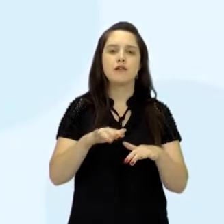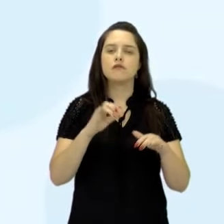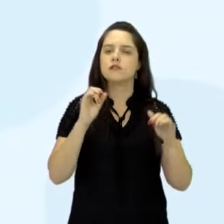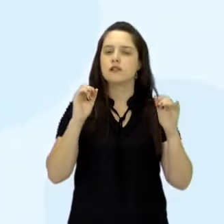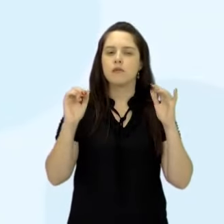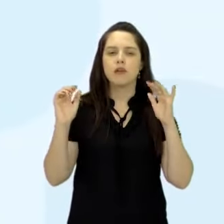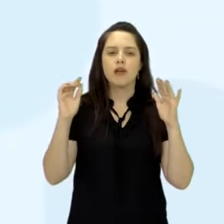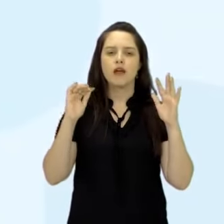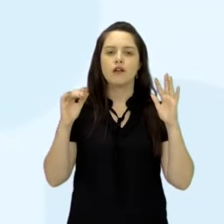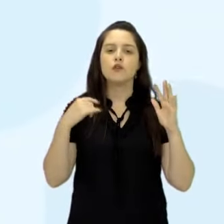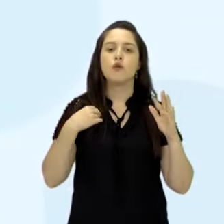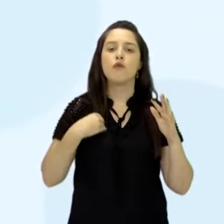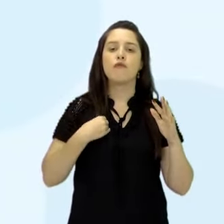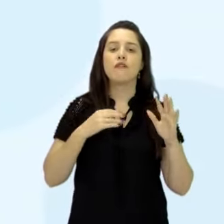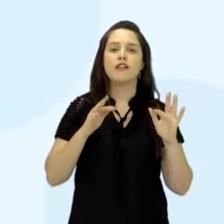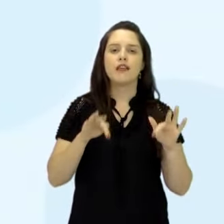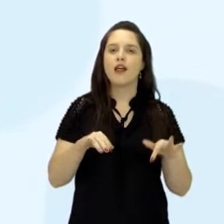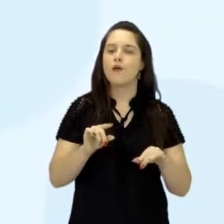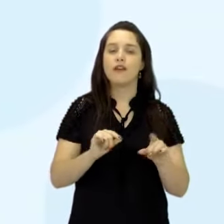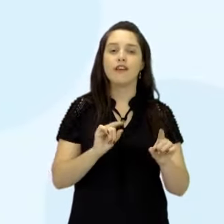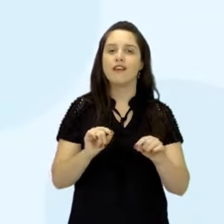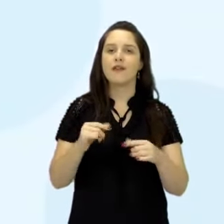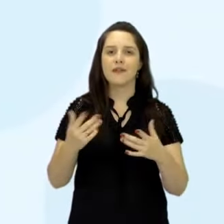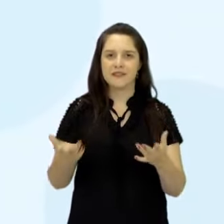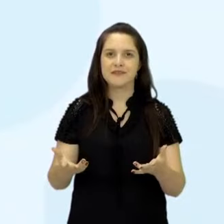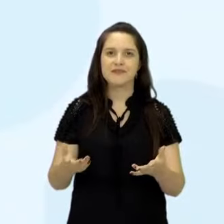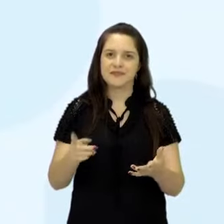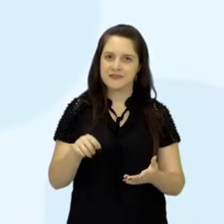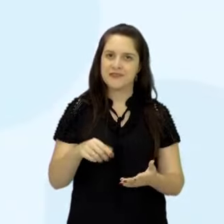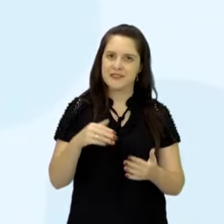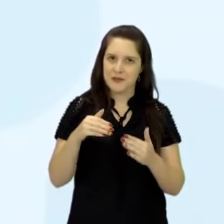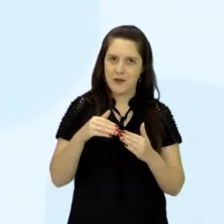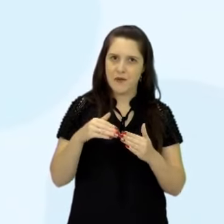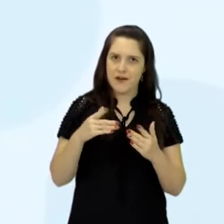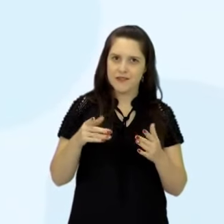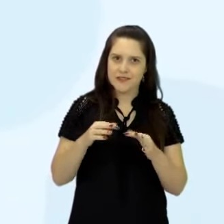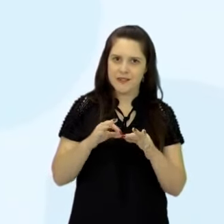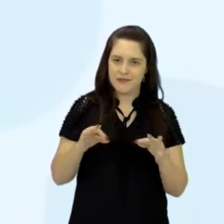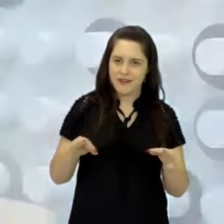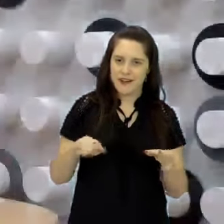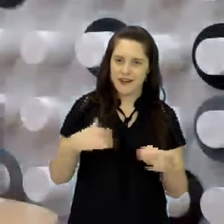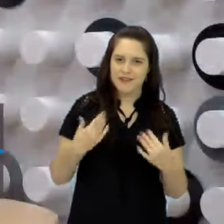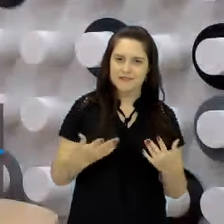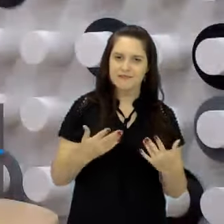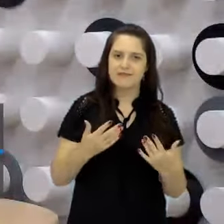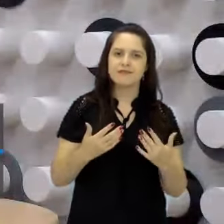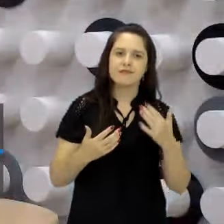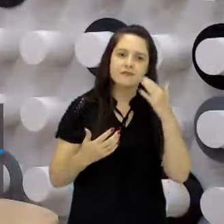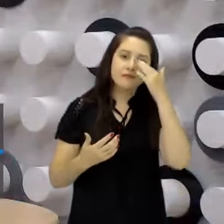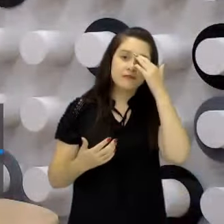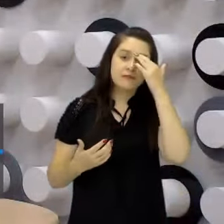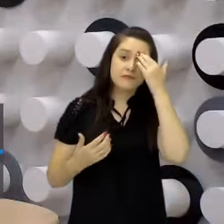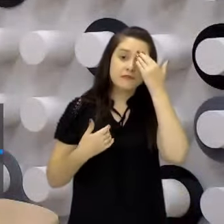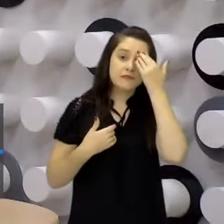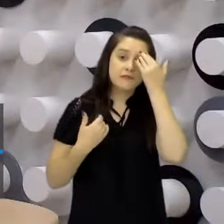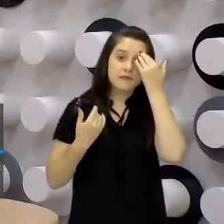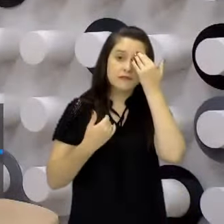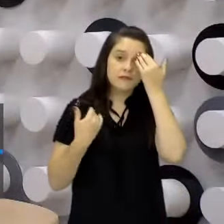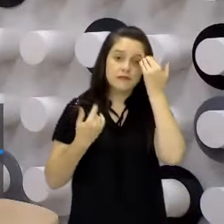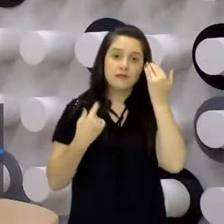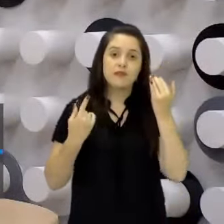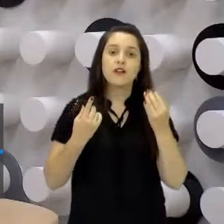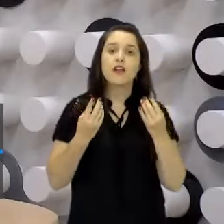semeando, no fim terás o que colher. Vocês concordam com essa frase? Então, o que que você acha, pro Anderson? Você pensa como a nossa querida